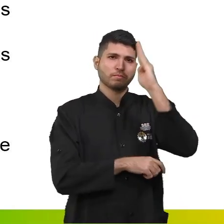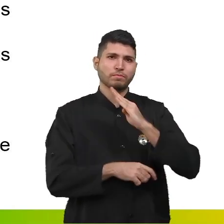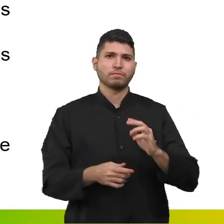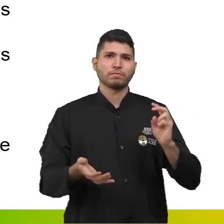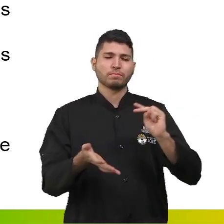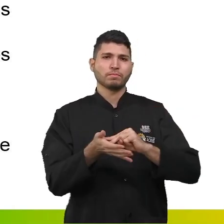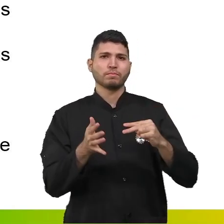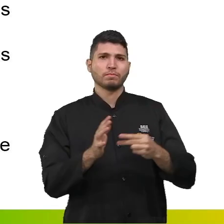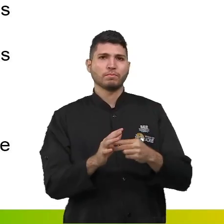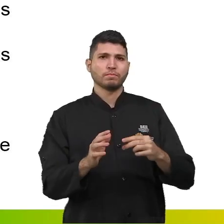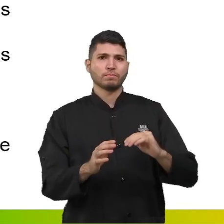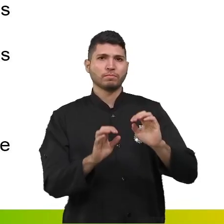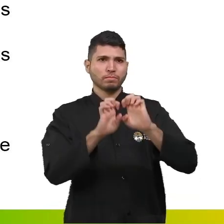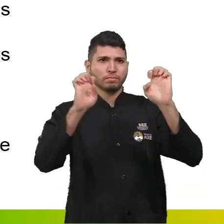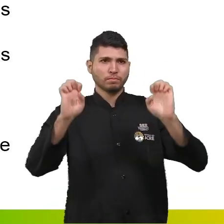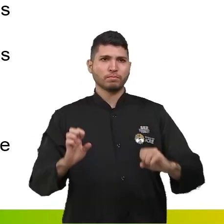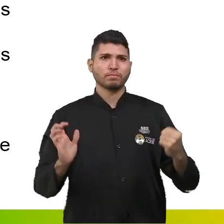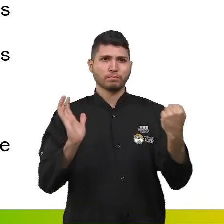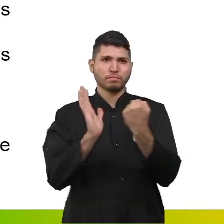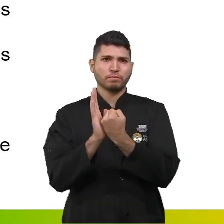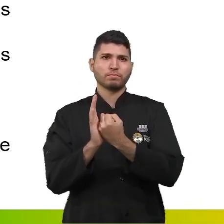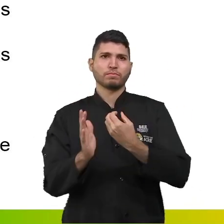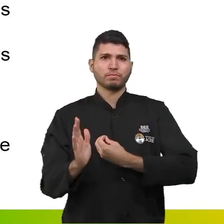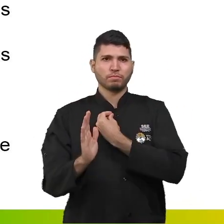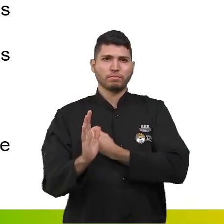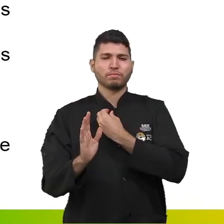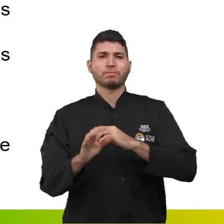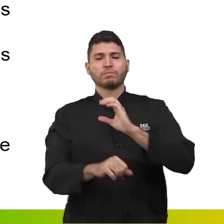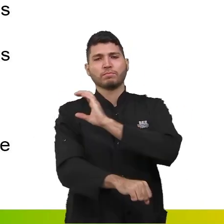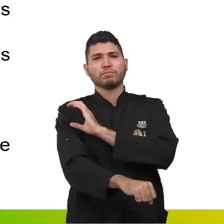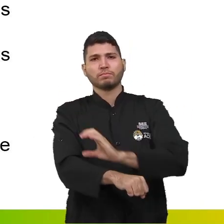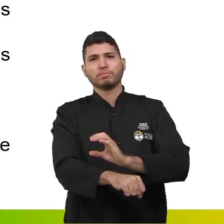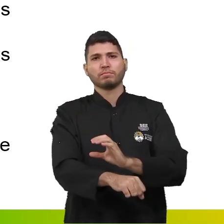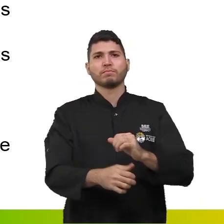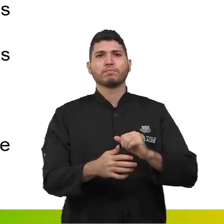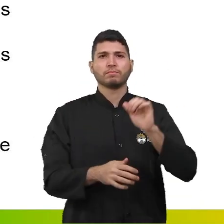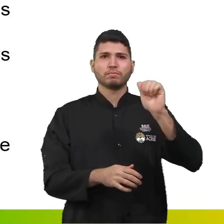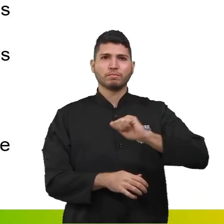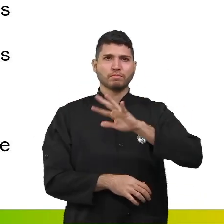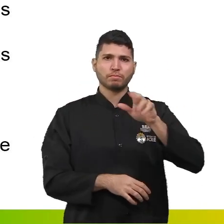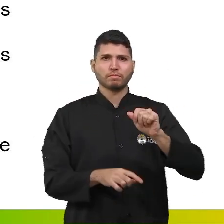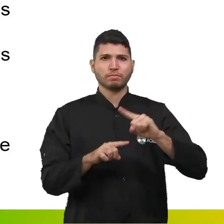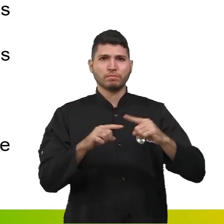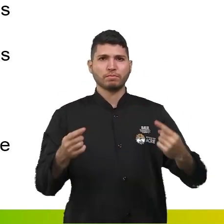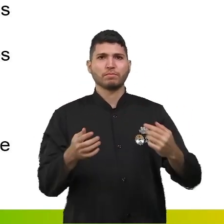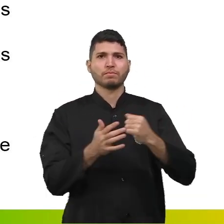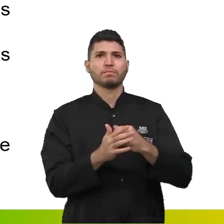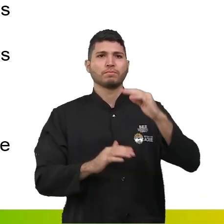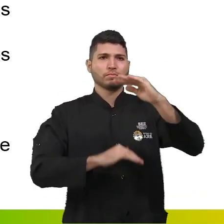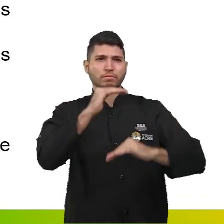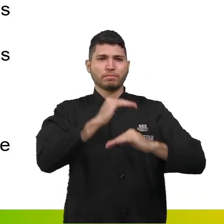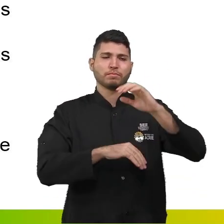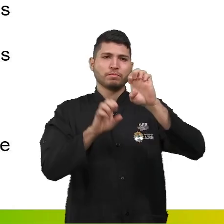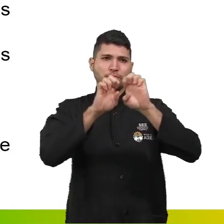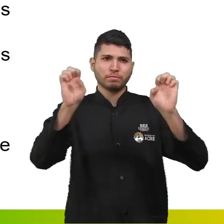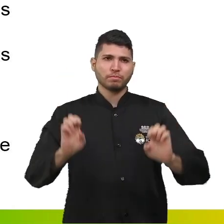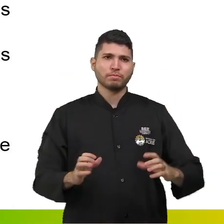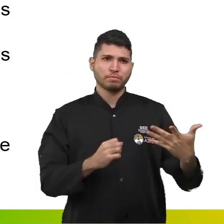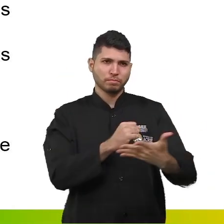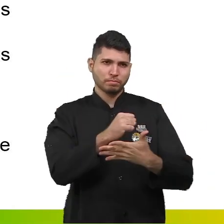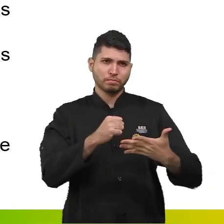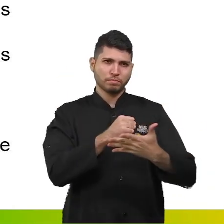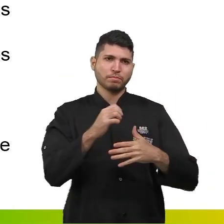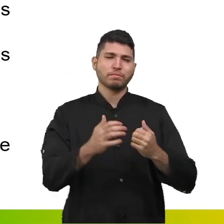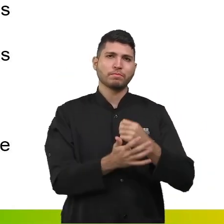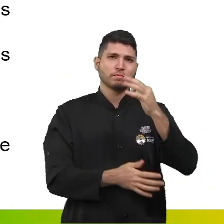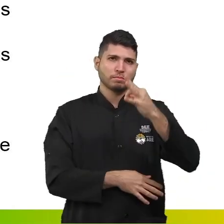significou a formação de uma sociedade marcada por forte presença cultural africana, mas também por desigualdades estruturais. Com base nisso,